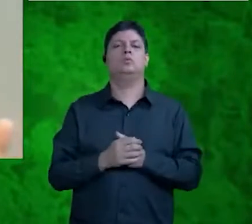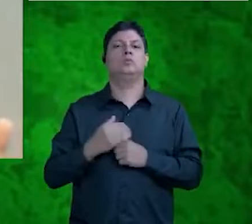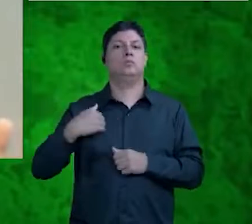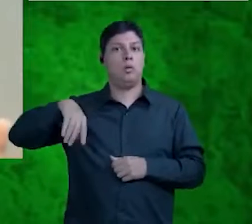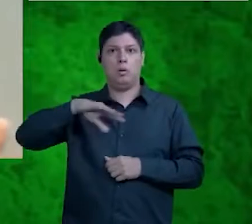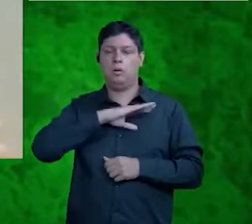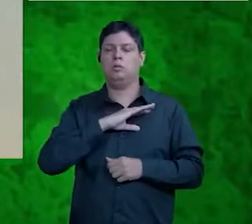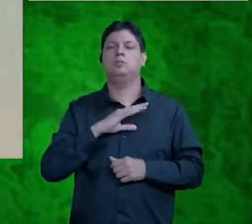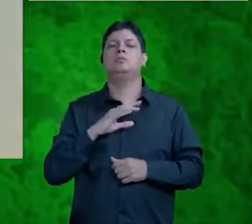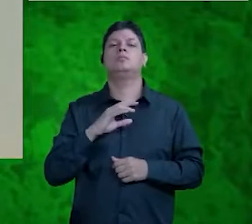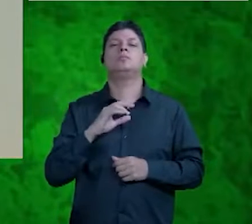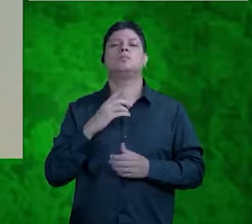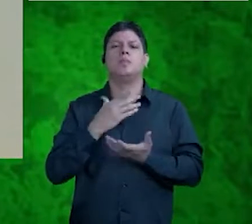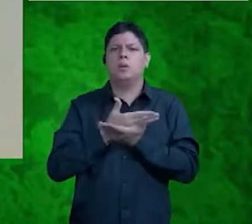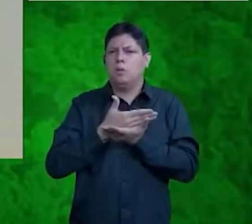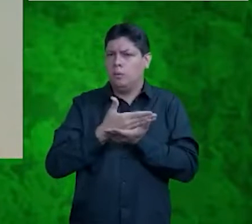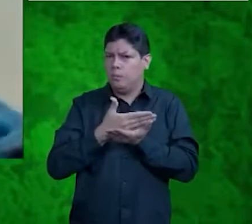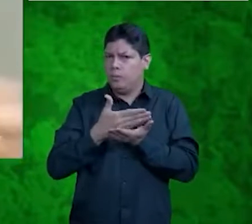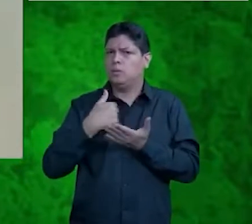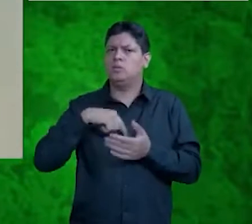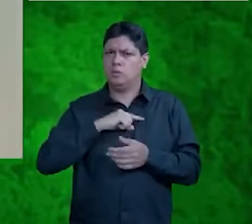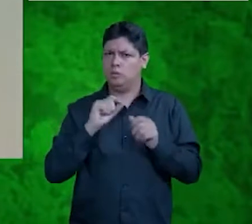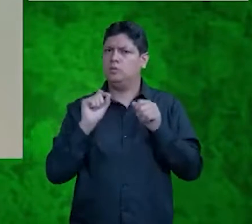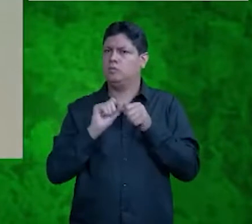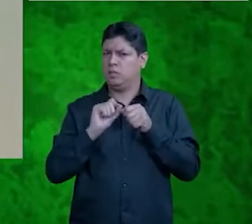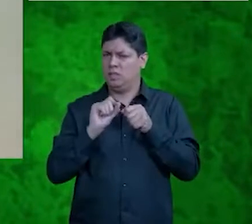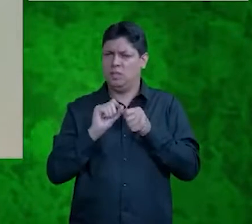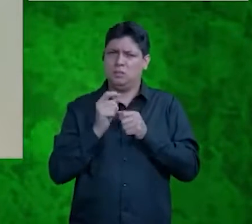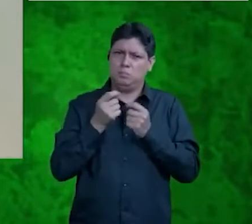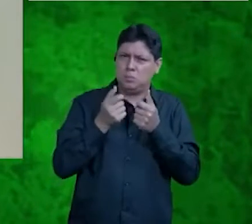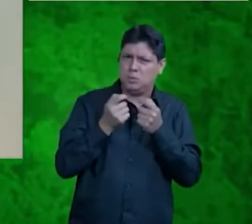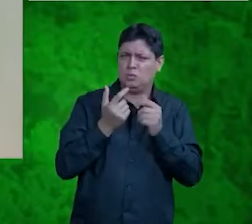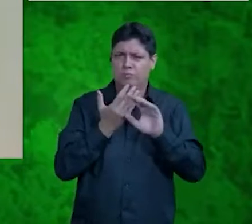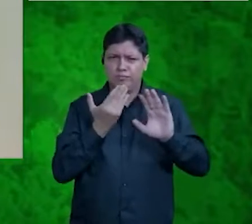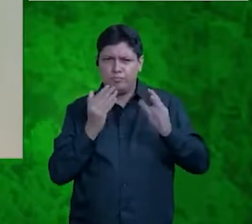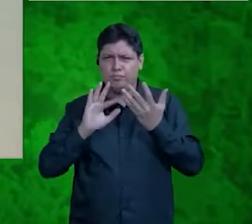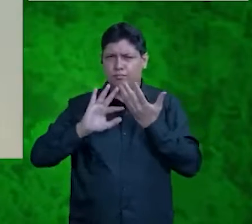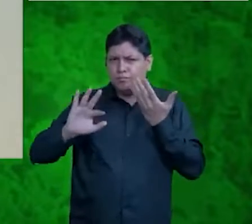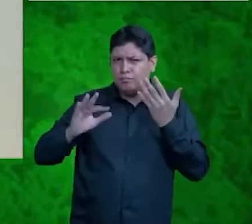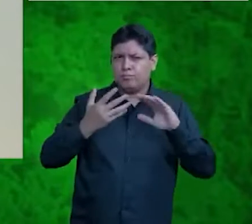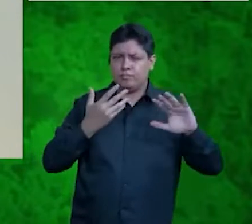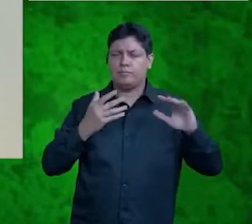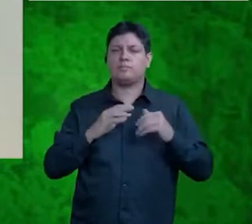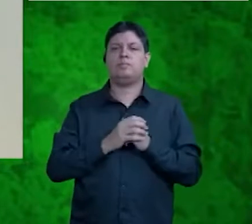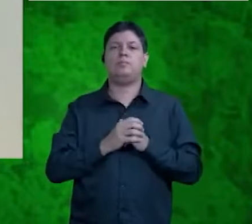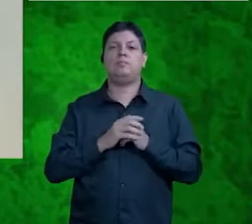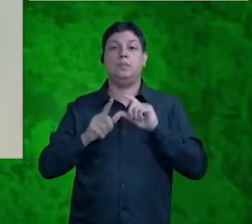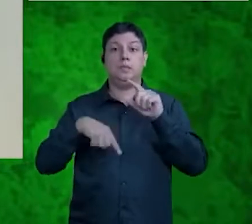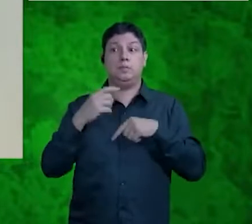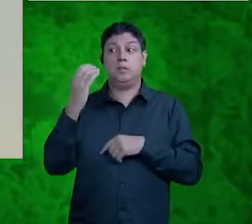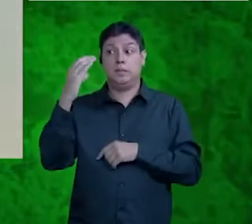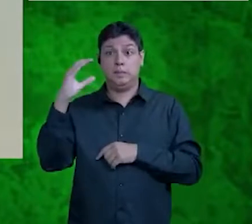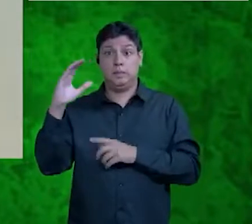conseguimos fazer o que era possível, no mínimo, um distanciamento físico. E depois a ciência nos mostrou, Caio,